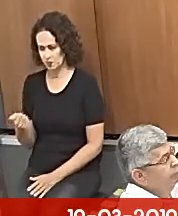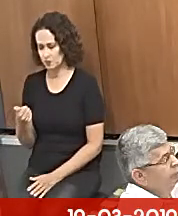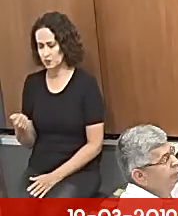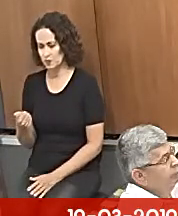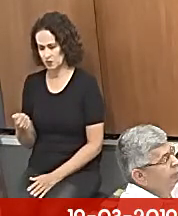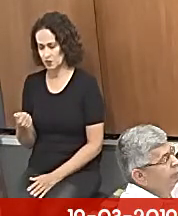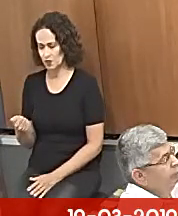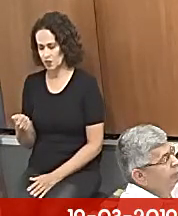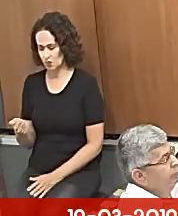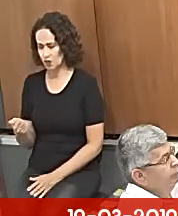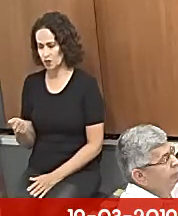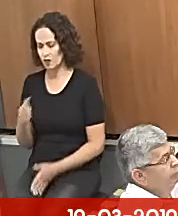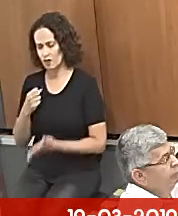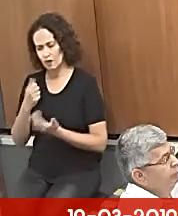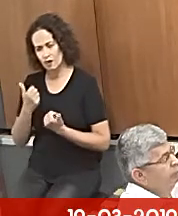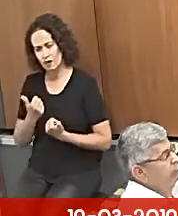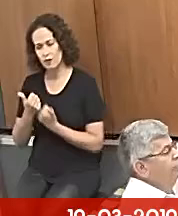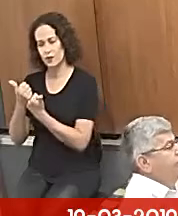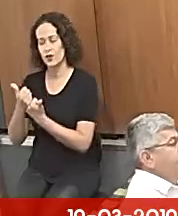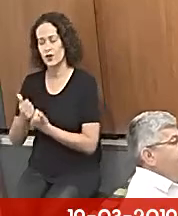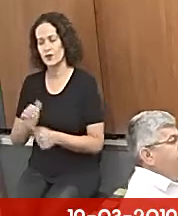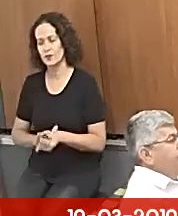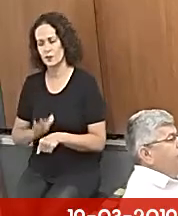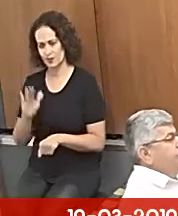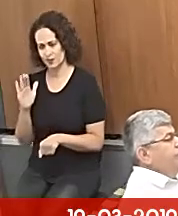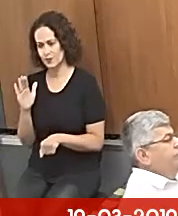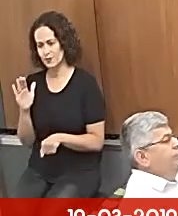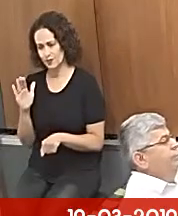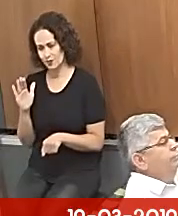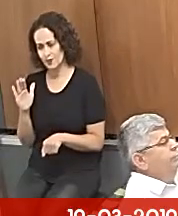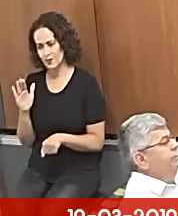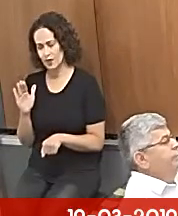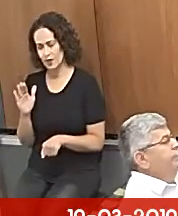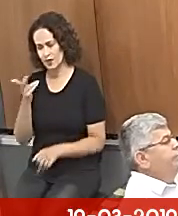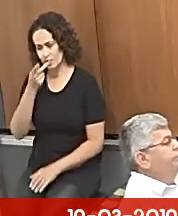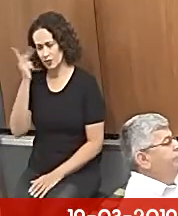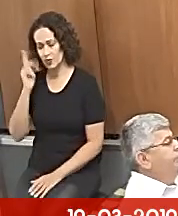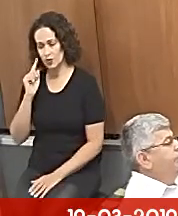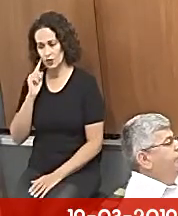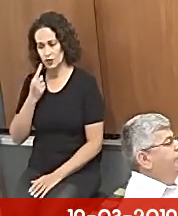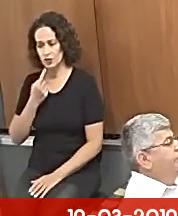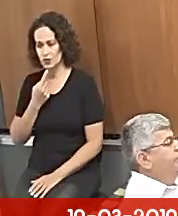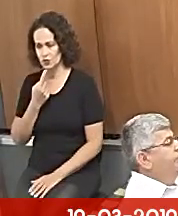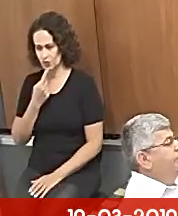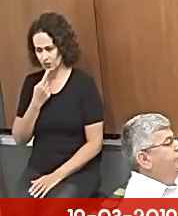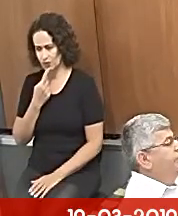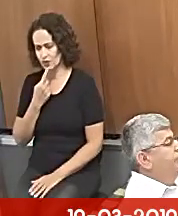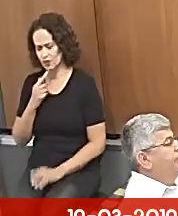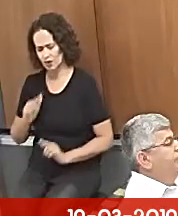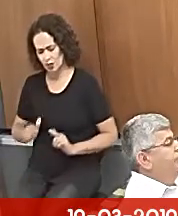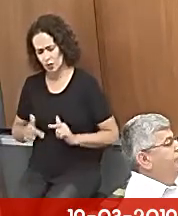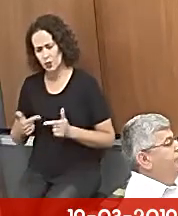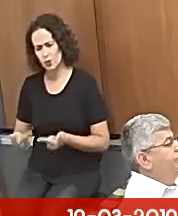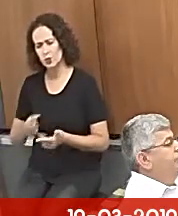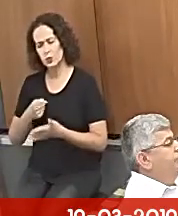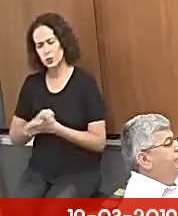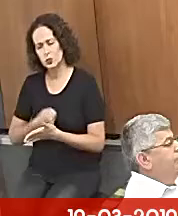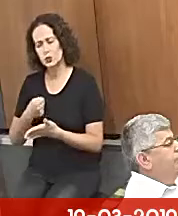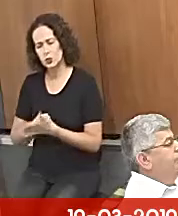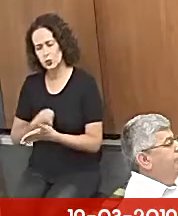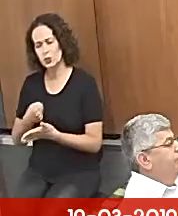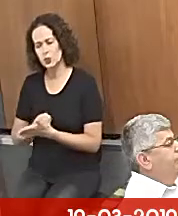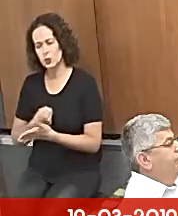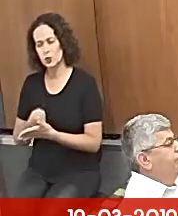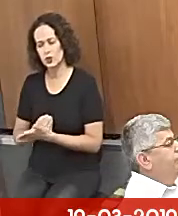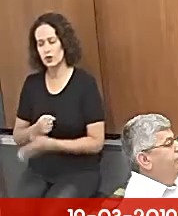isso vem apoiar cada vez mais aí é a pessoa surda naquilo que a gente luta tantos anos que é o